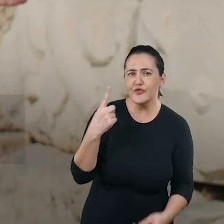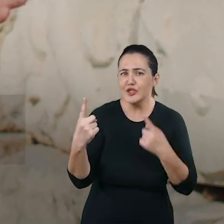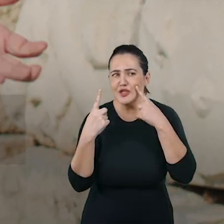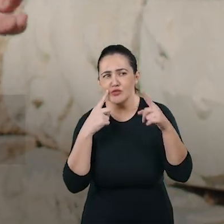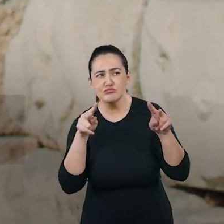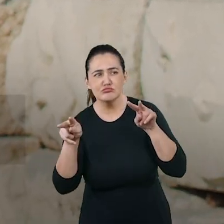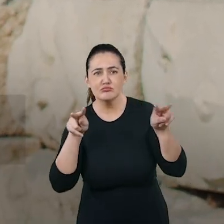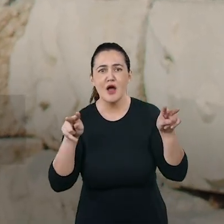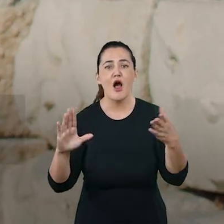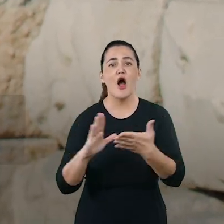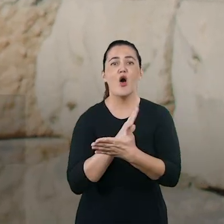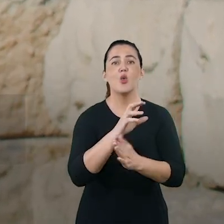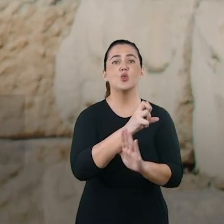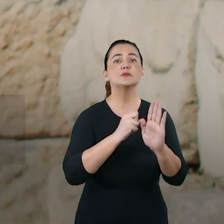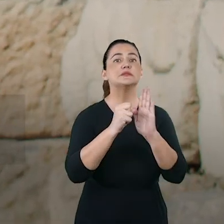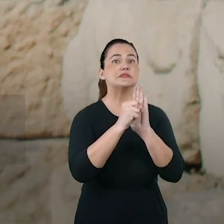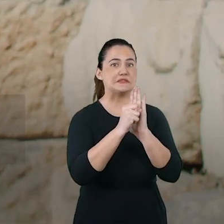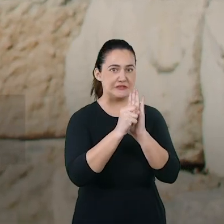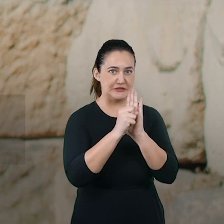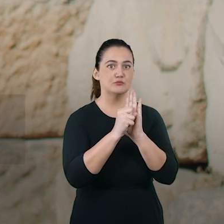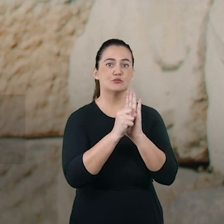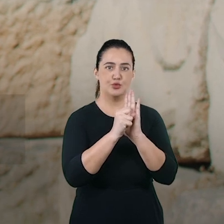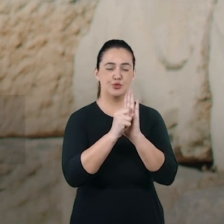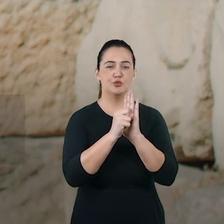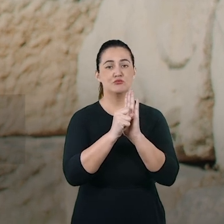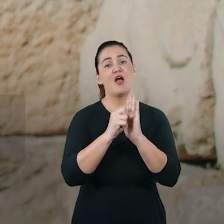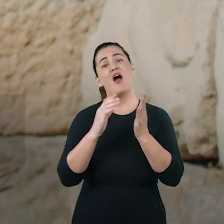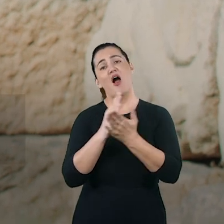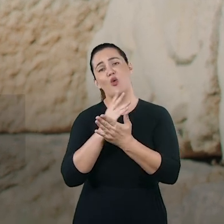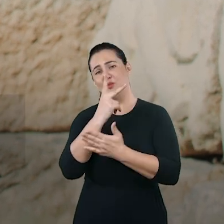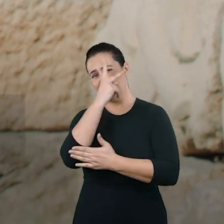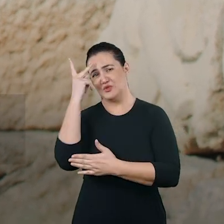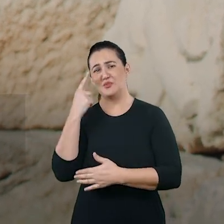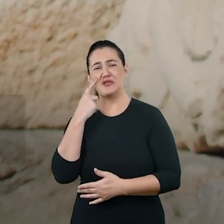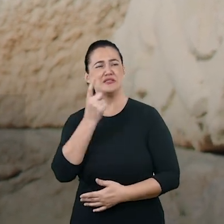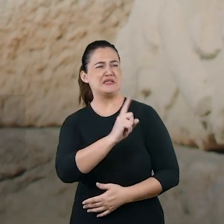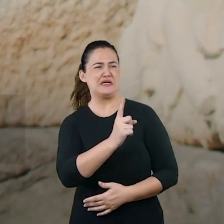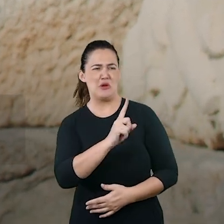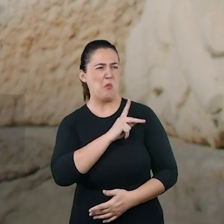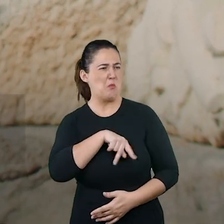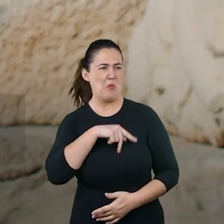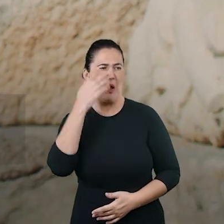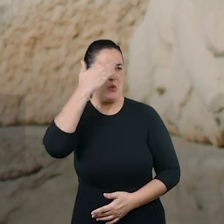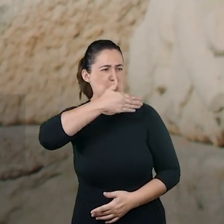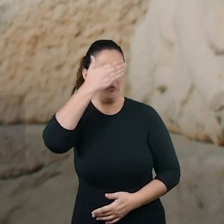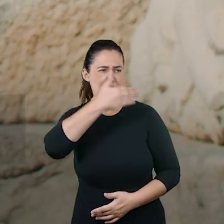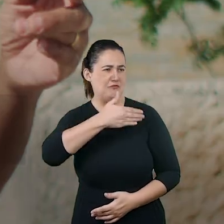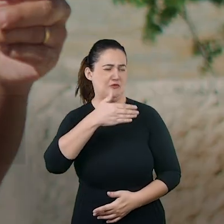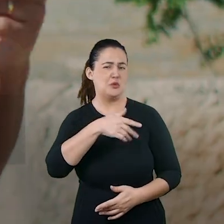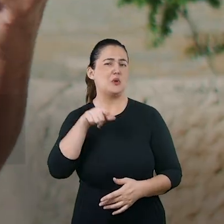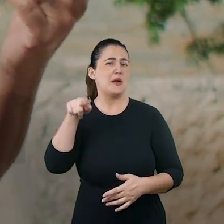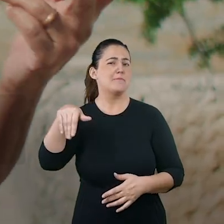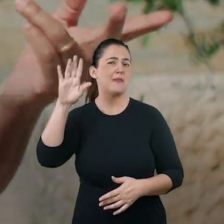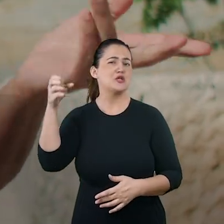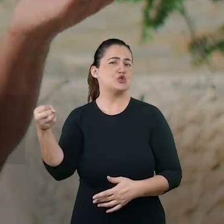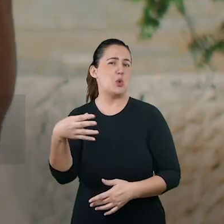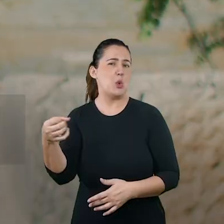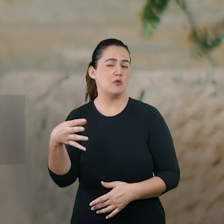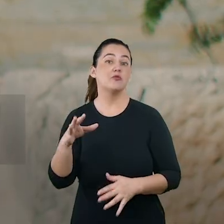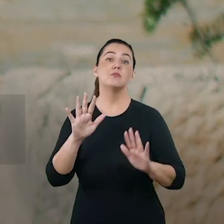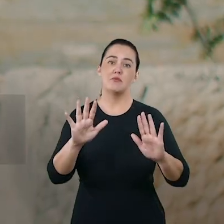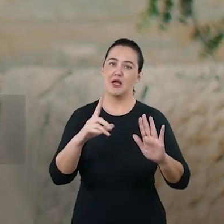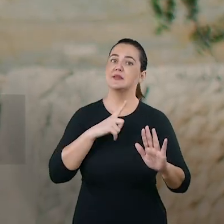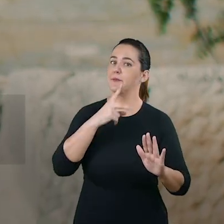ser posteriores à época helenística. Outros arqueólogos pensam que não, que esses desenhos já estavam aqui no 2º